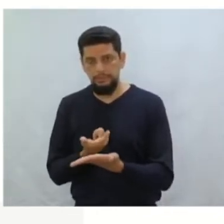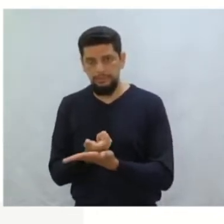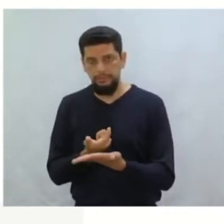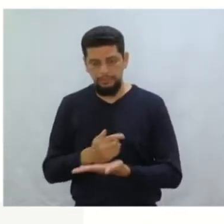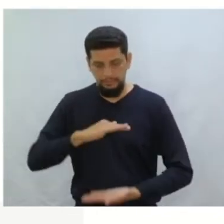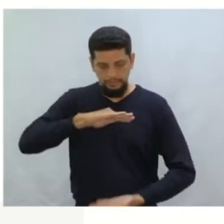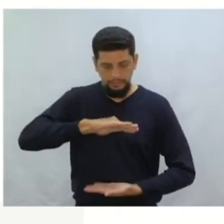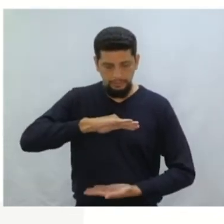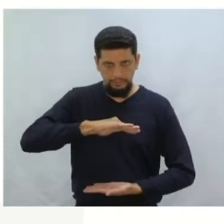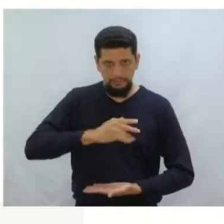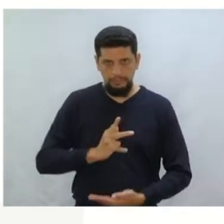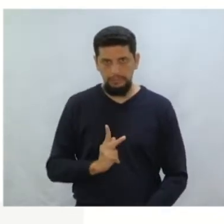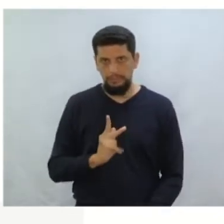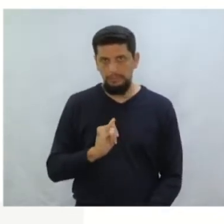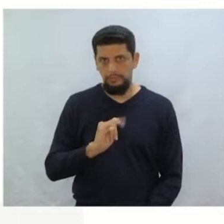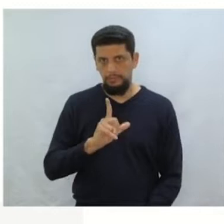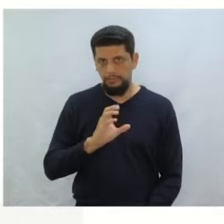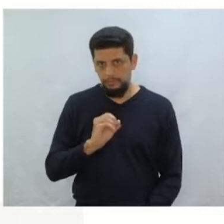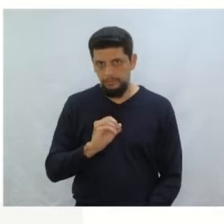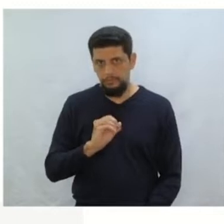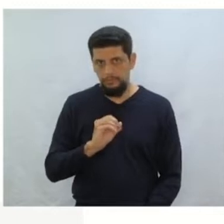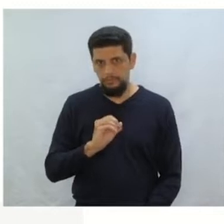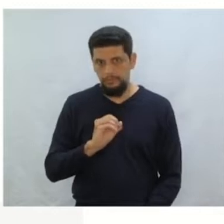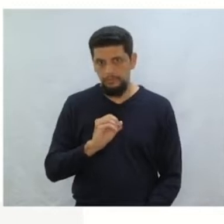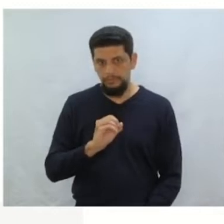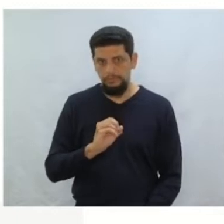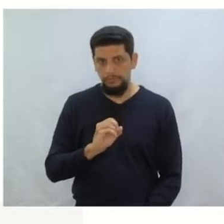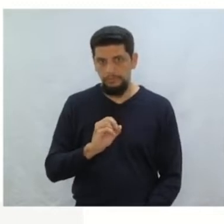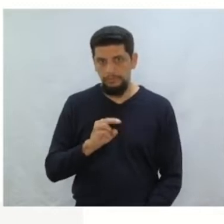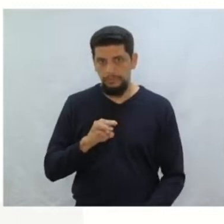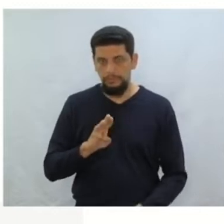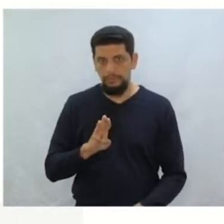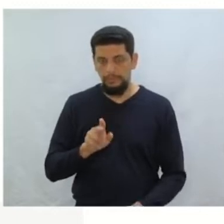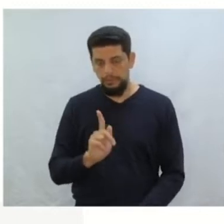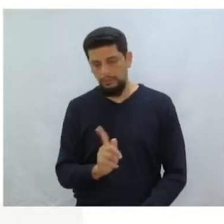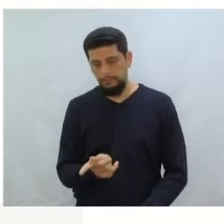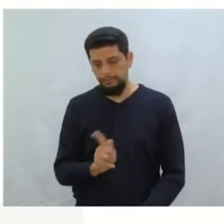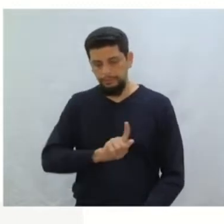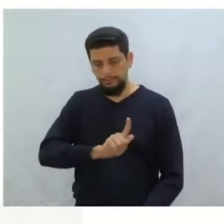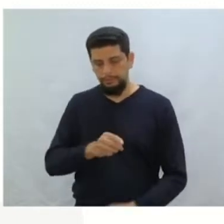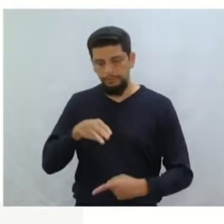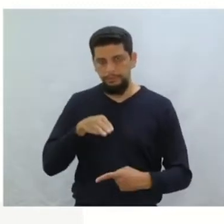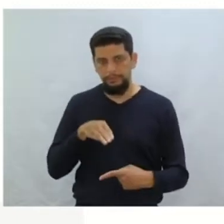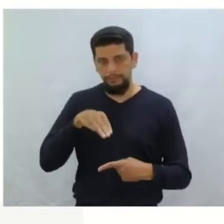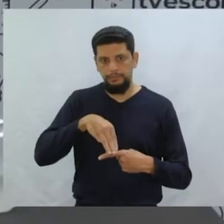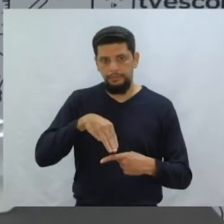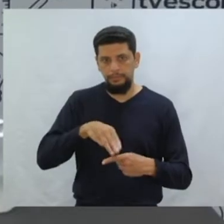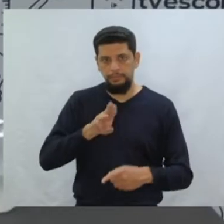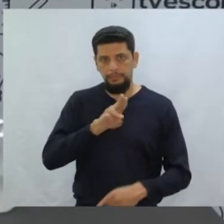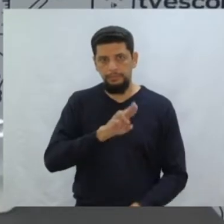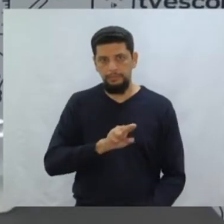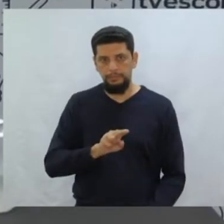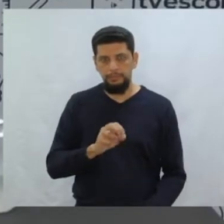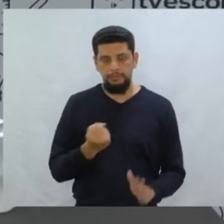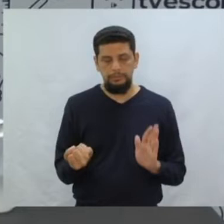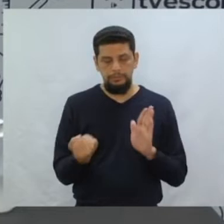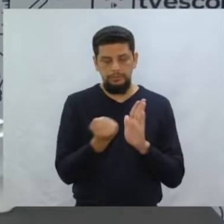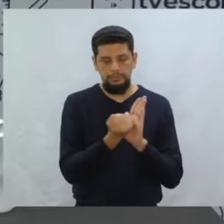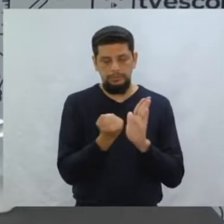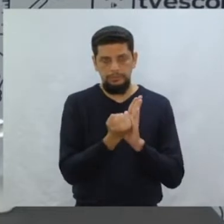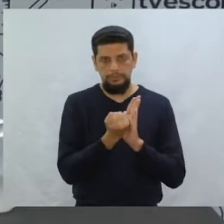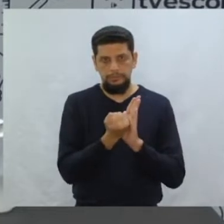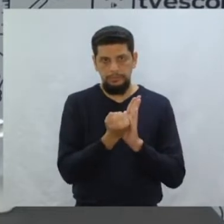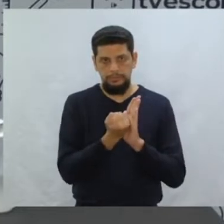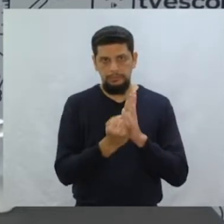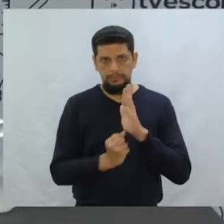vamos comprar essas embalagens por quilo, que ele é uma unidade de medida de massa que nós utilizamos o